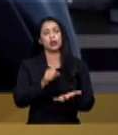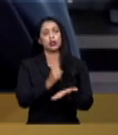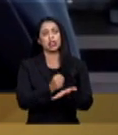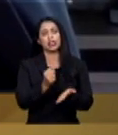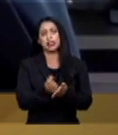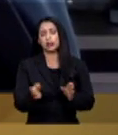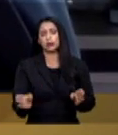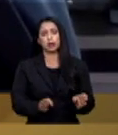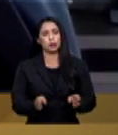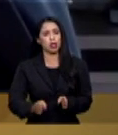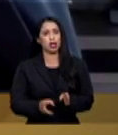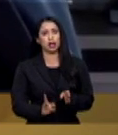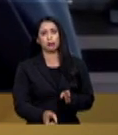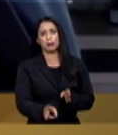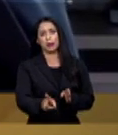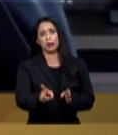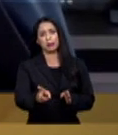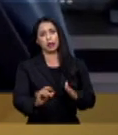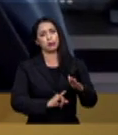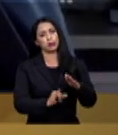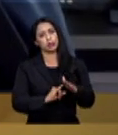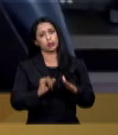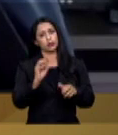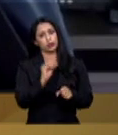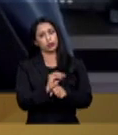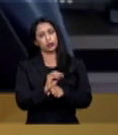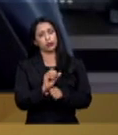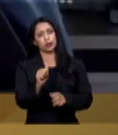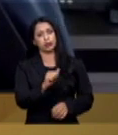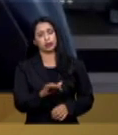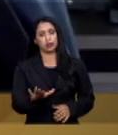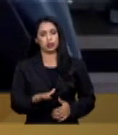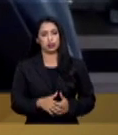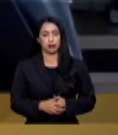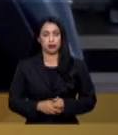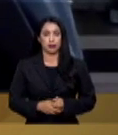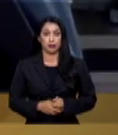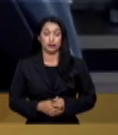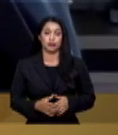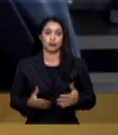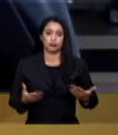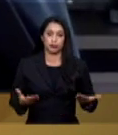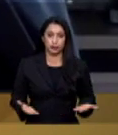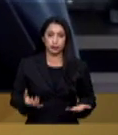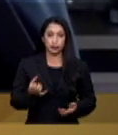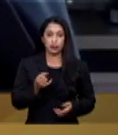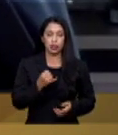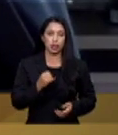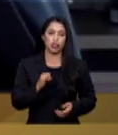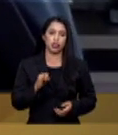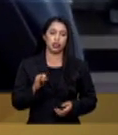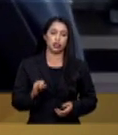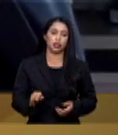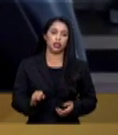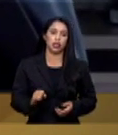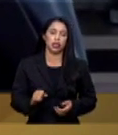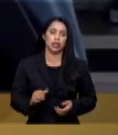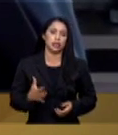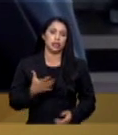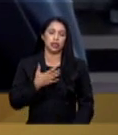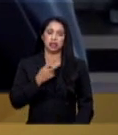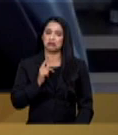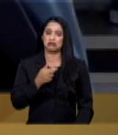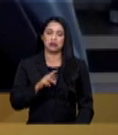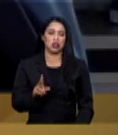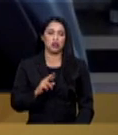contratações temporárias para um instituto socioeducativo. Se esta minha premissa não for